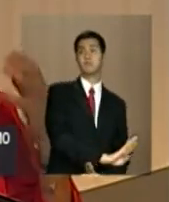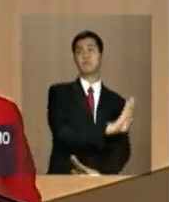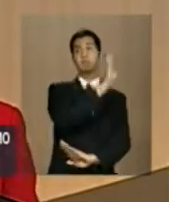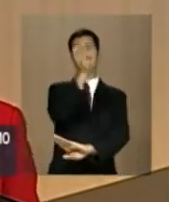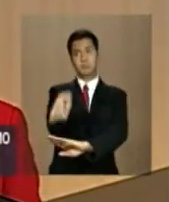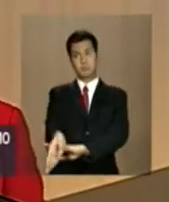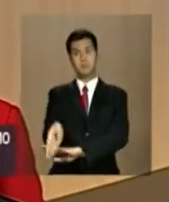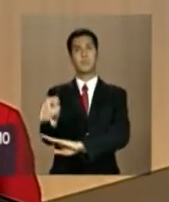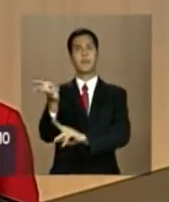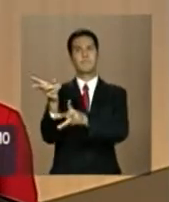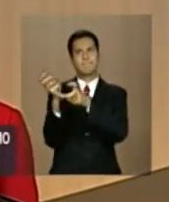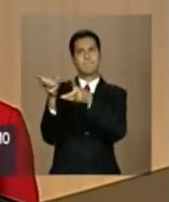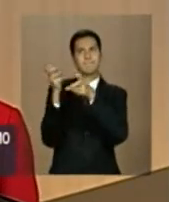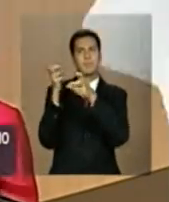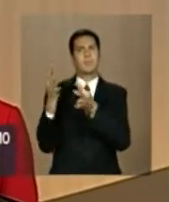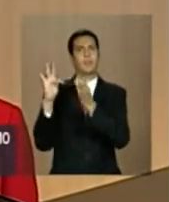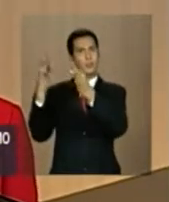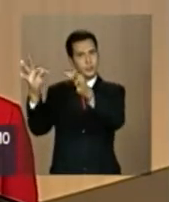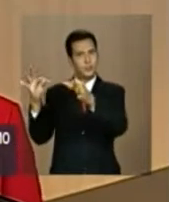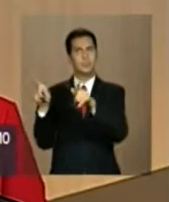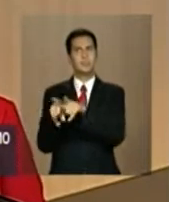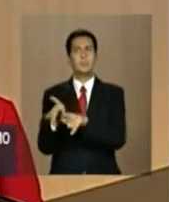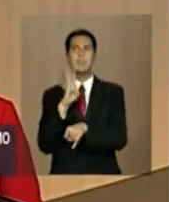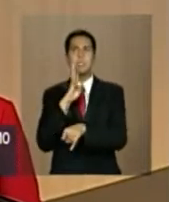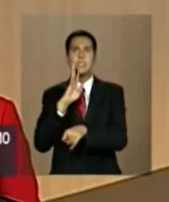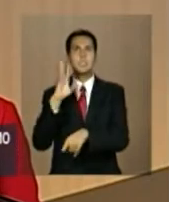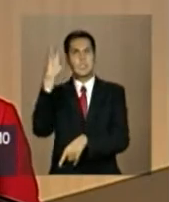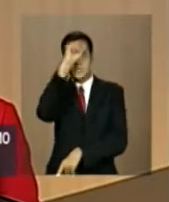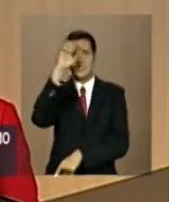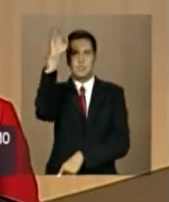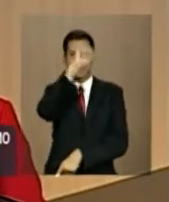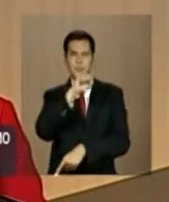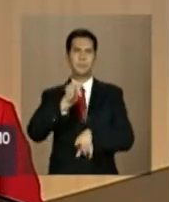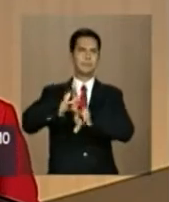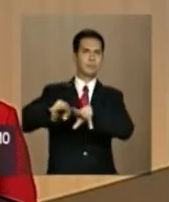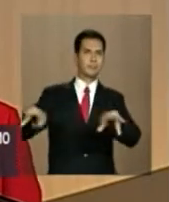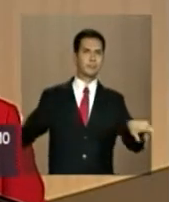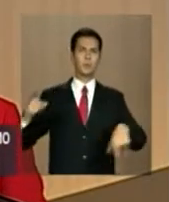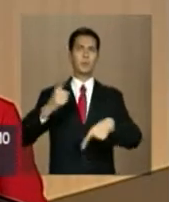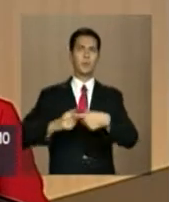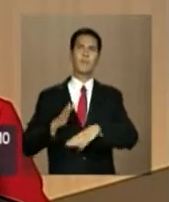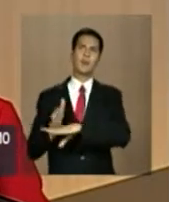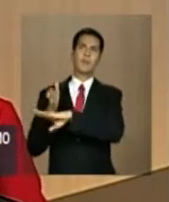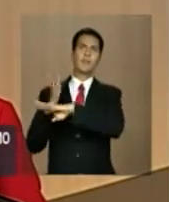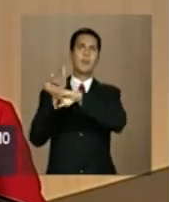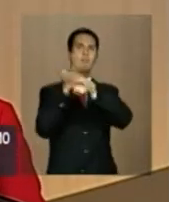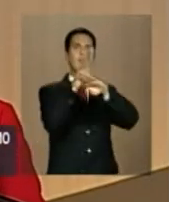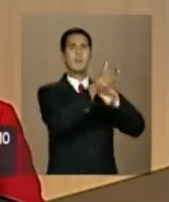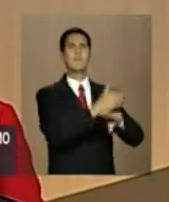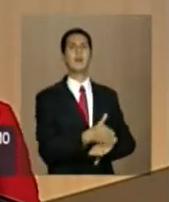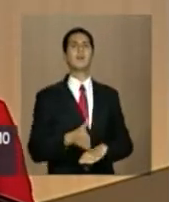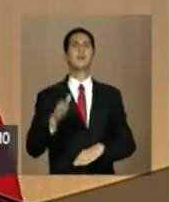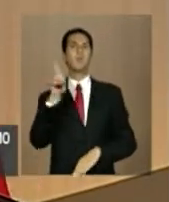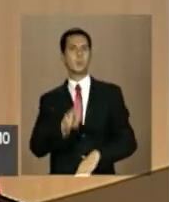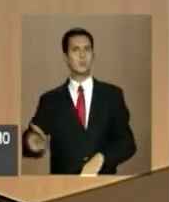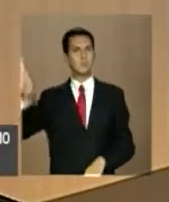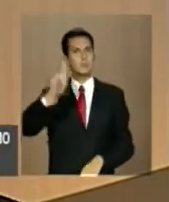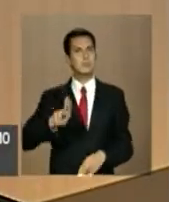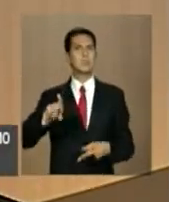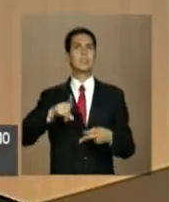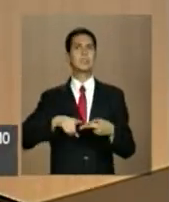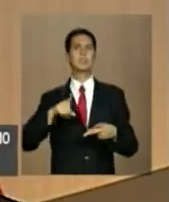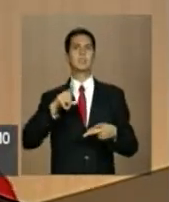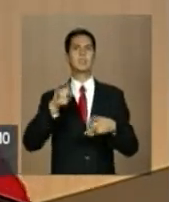conhecimento e a tecnologia mais avançada, porque vão ter acesso às melhores instituições de engenharia,